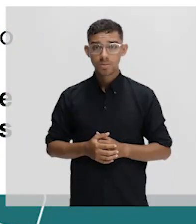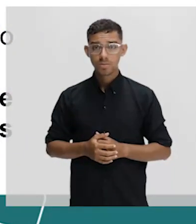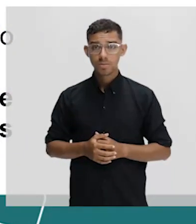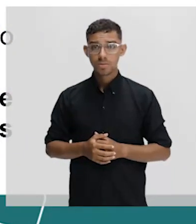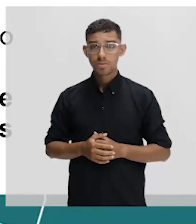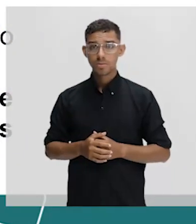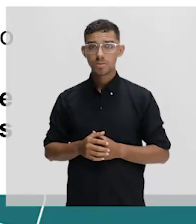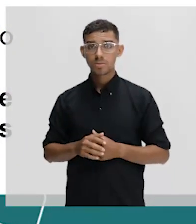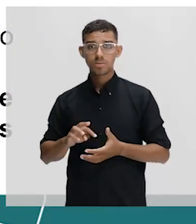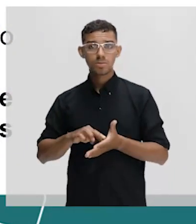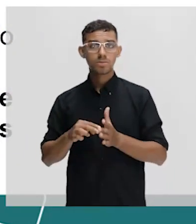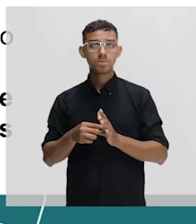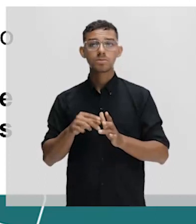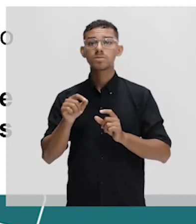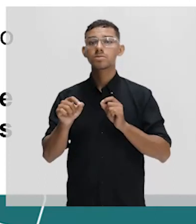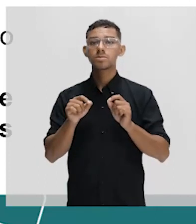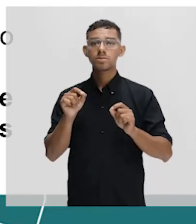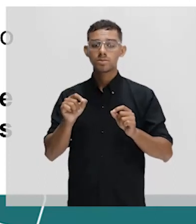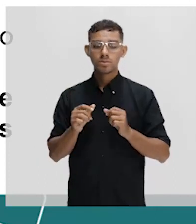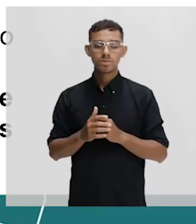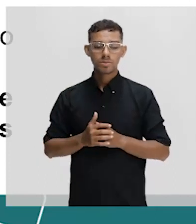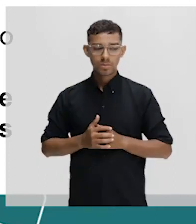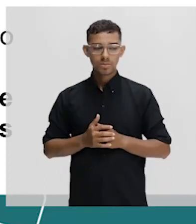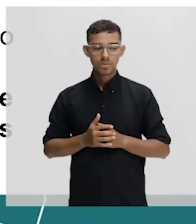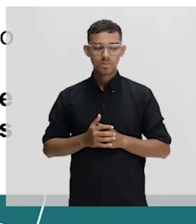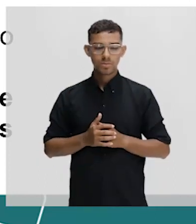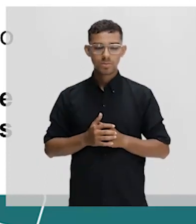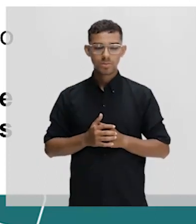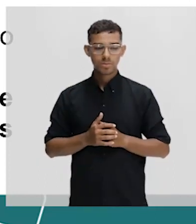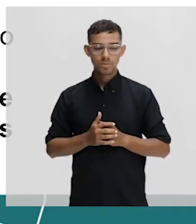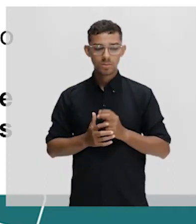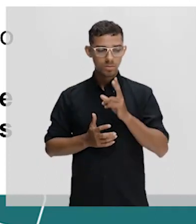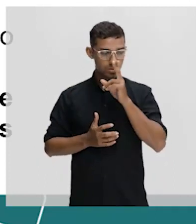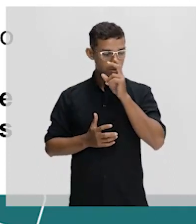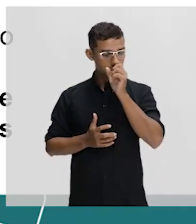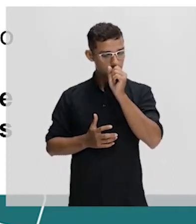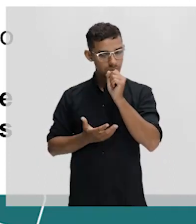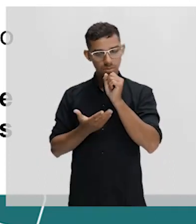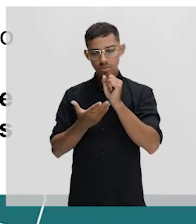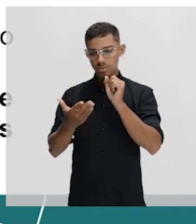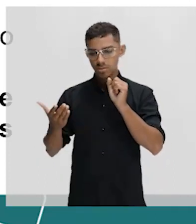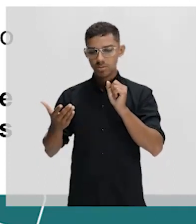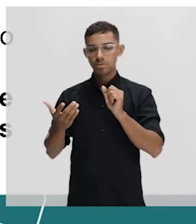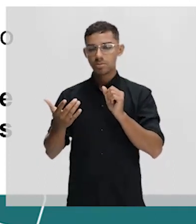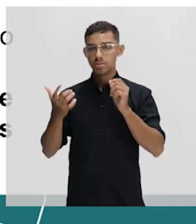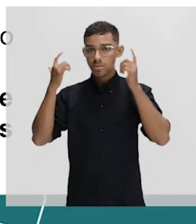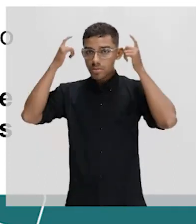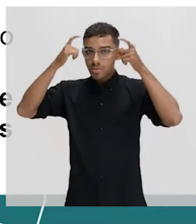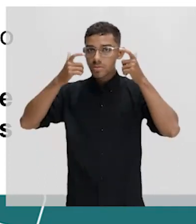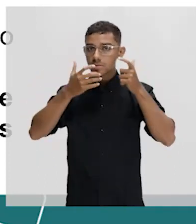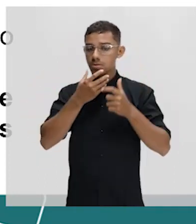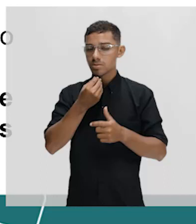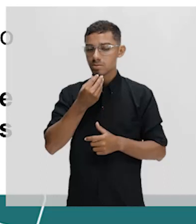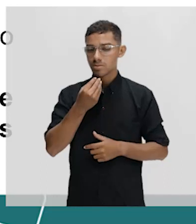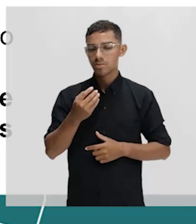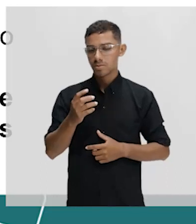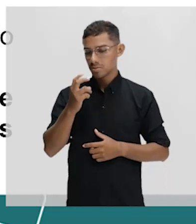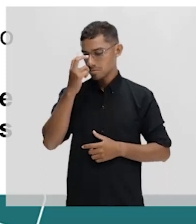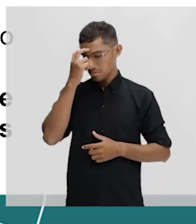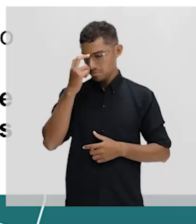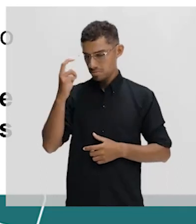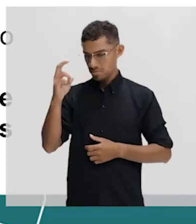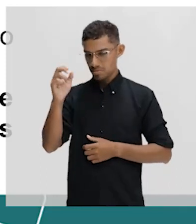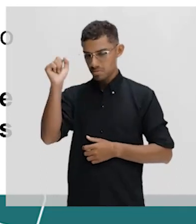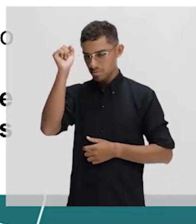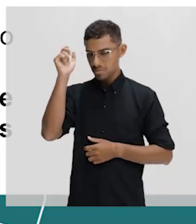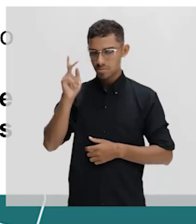é a escultura? Ela trabalhava com o culto ao poder e a imagem do imperador. Ele era esperto pra caramba, né?